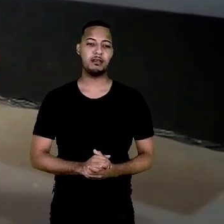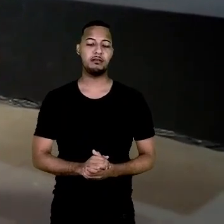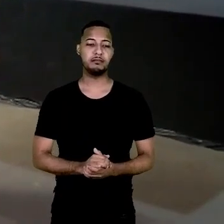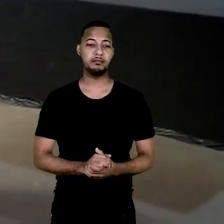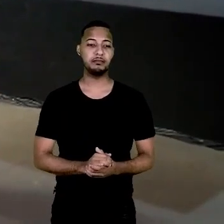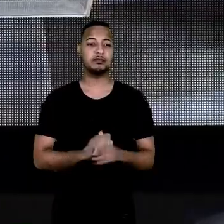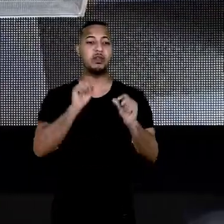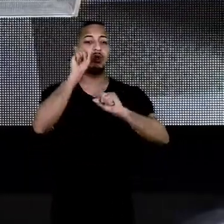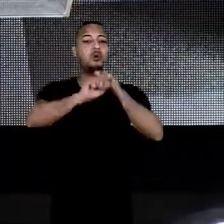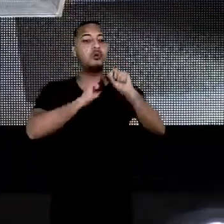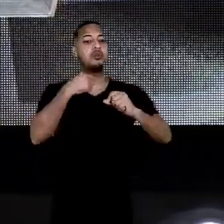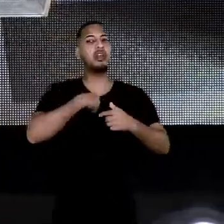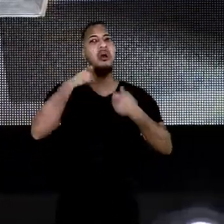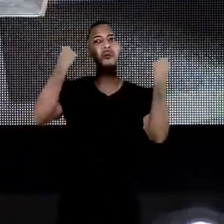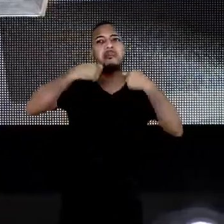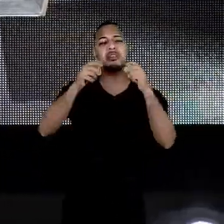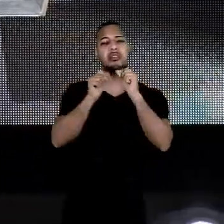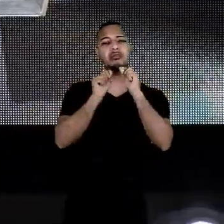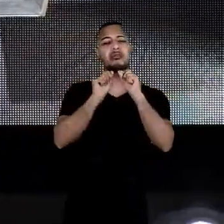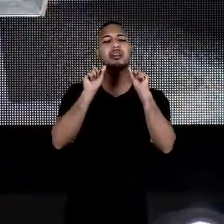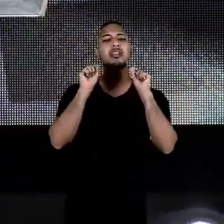E o que eu preciso fazer, pastor?